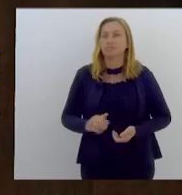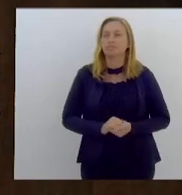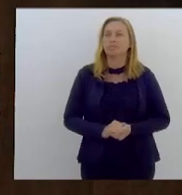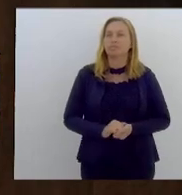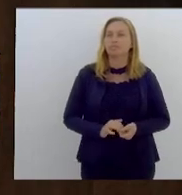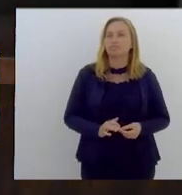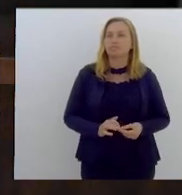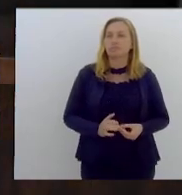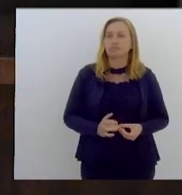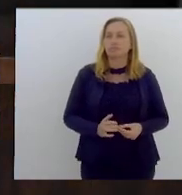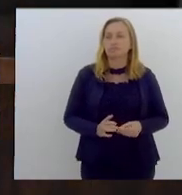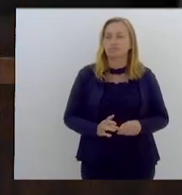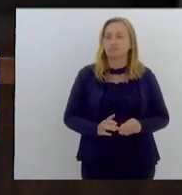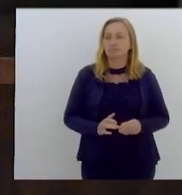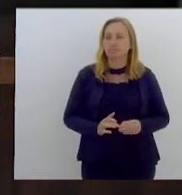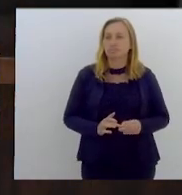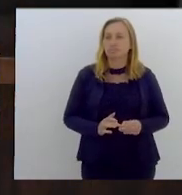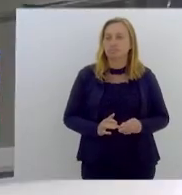presidente.